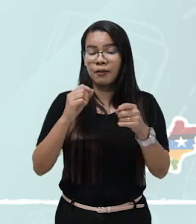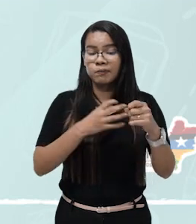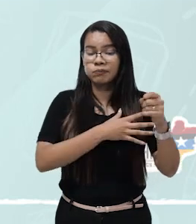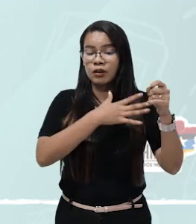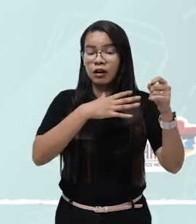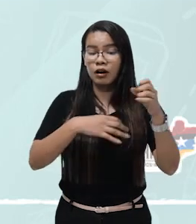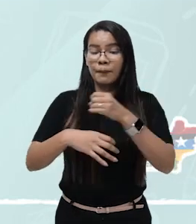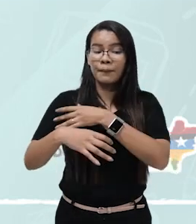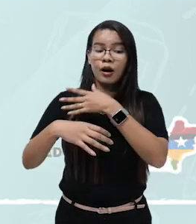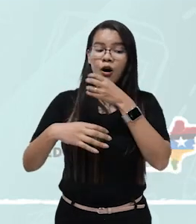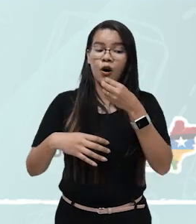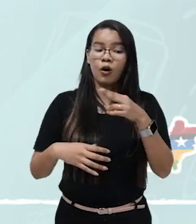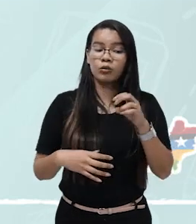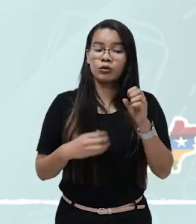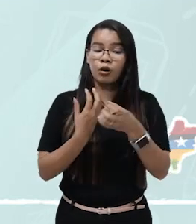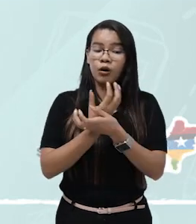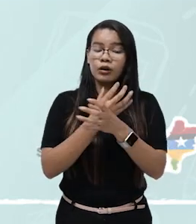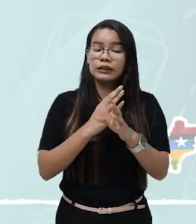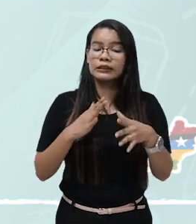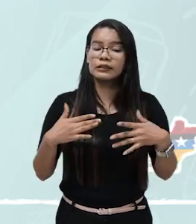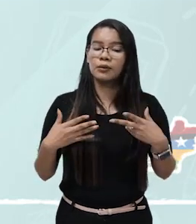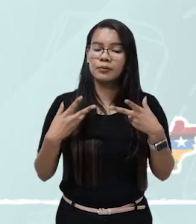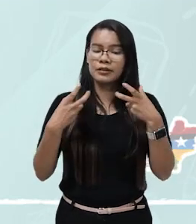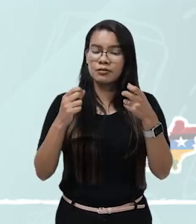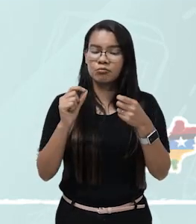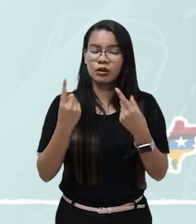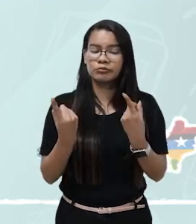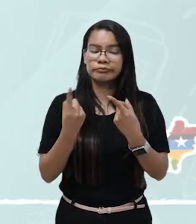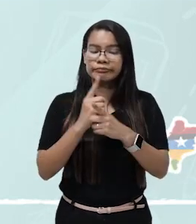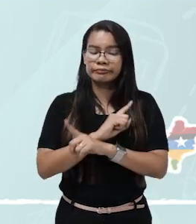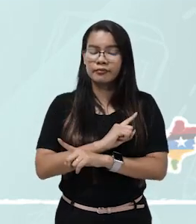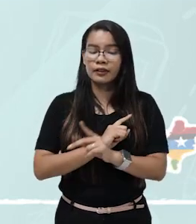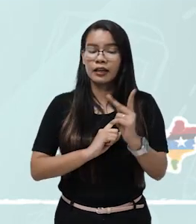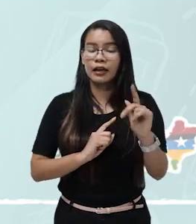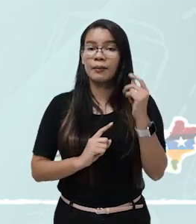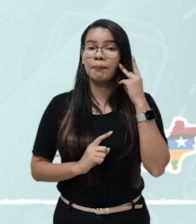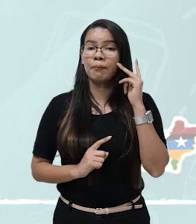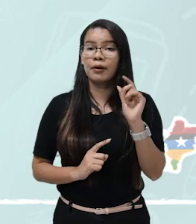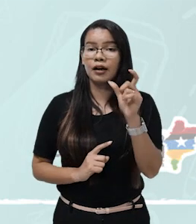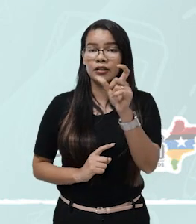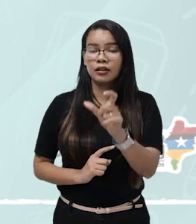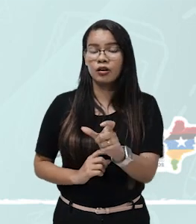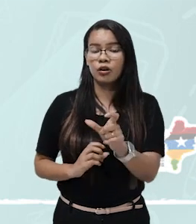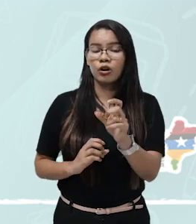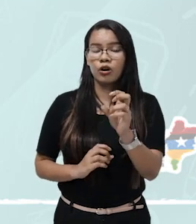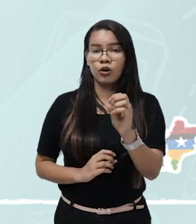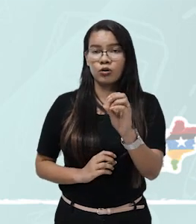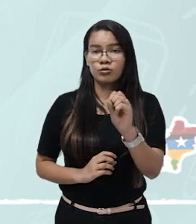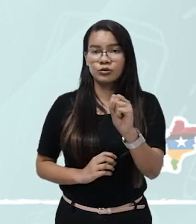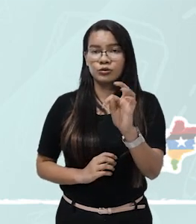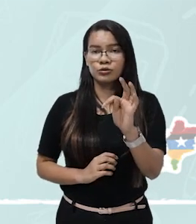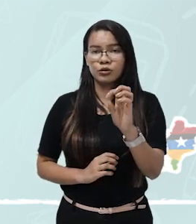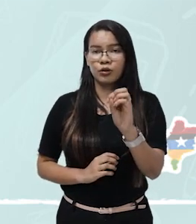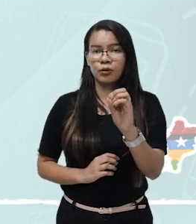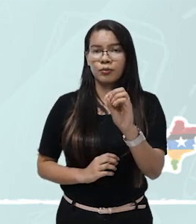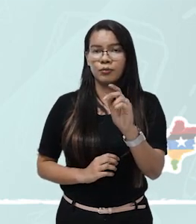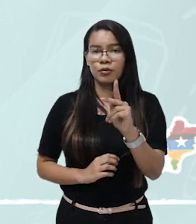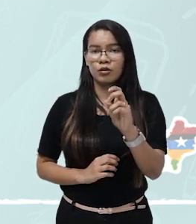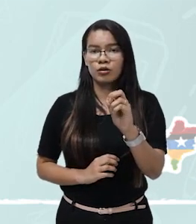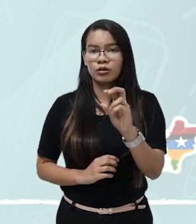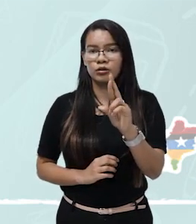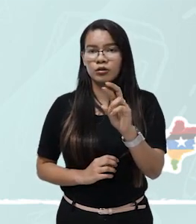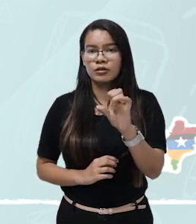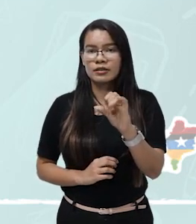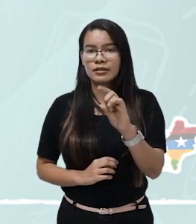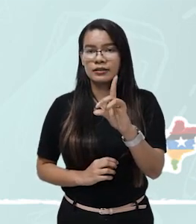Então percebam, uma das indicações da decadurabolin é para osteoporose. Não é para o indivíduo lá que